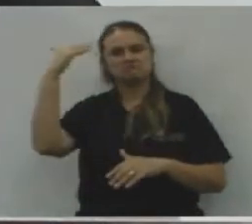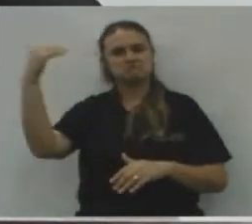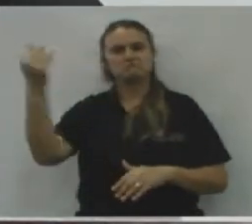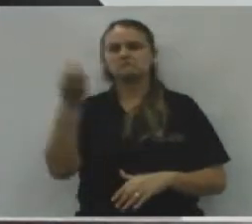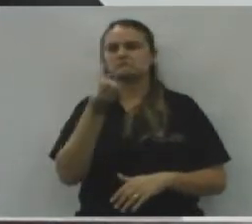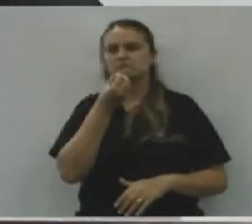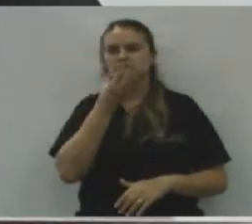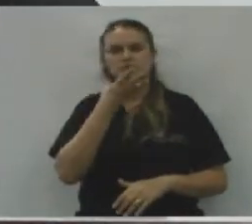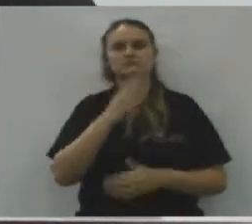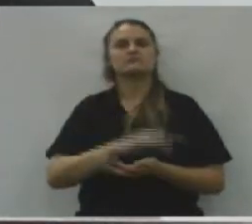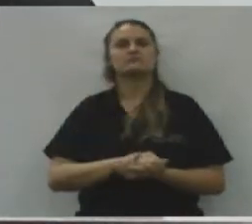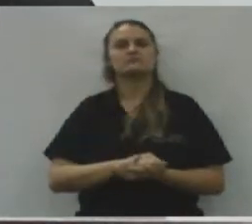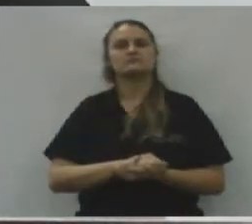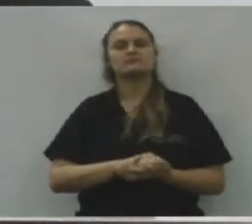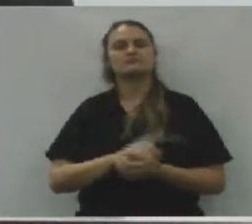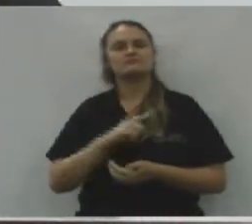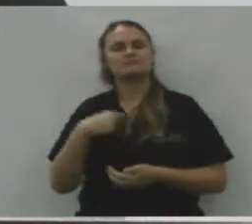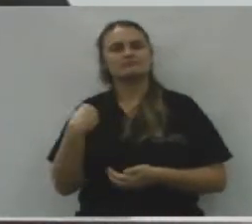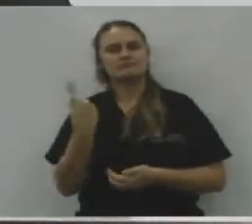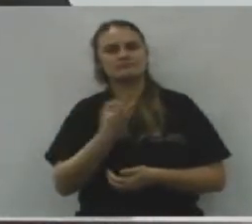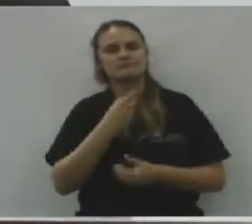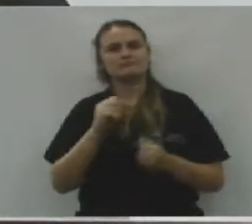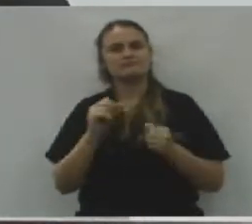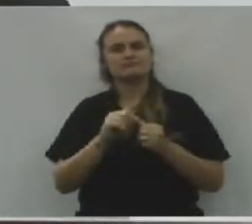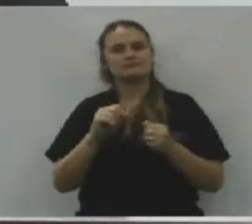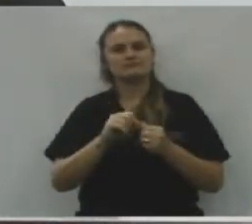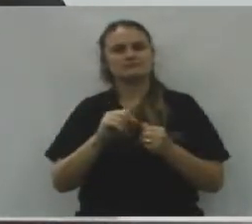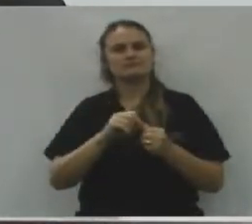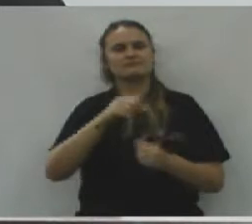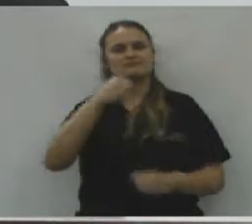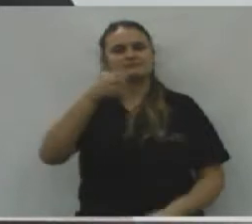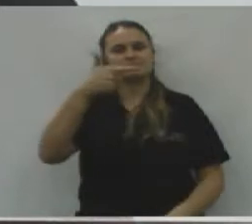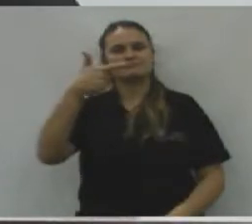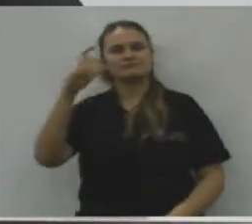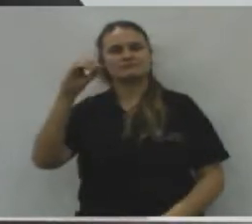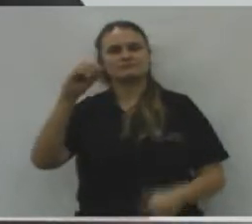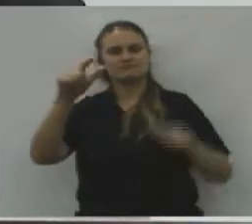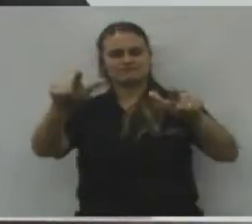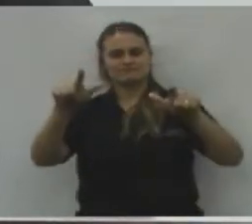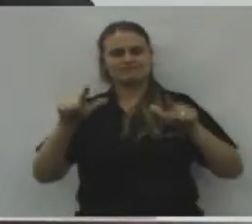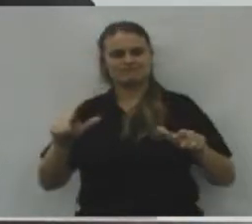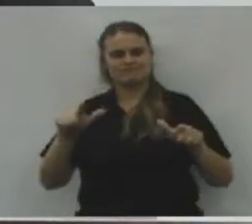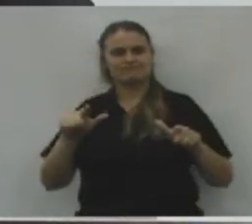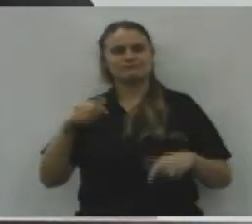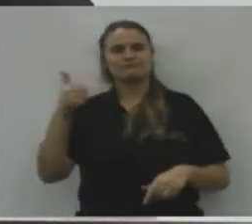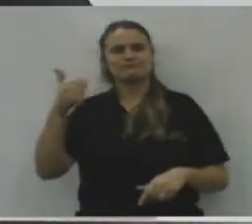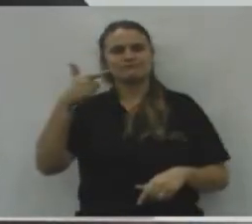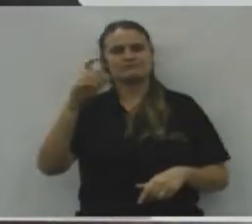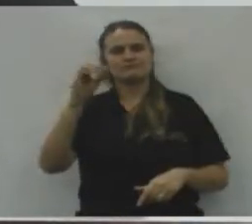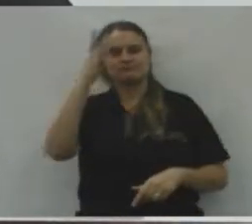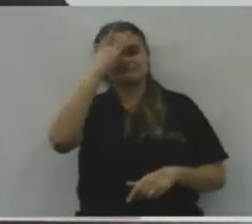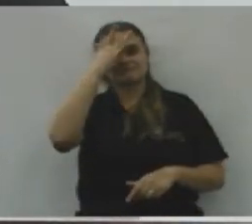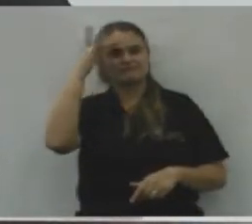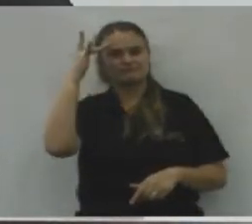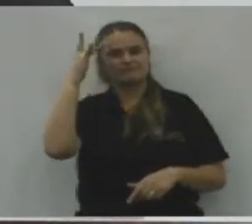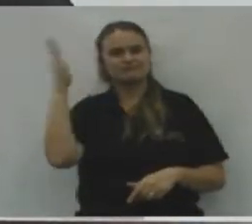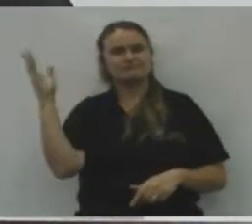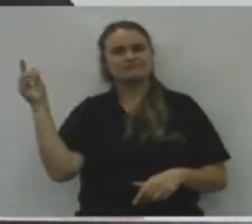total. Estamos aí expedindo aproximadamente 120 certificados, 120 pessoas deixaram